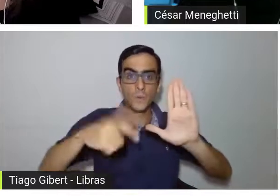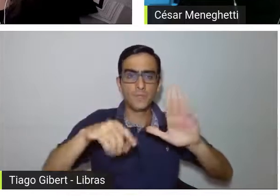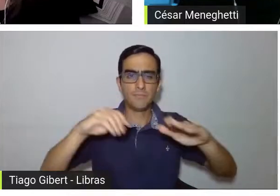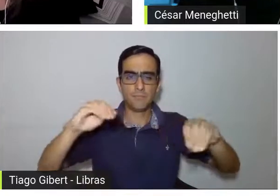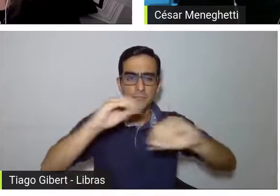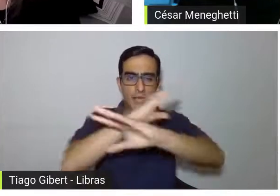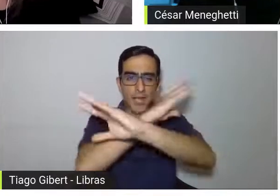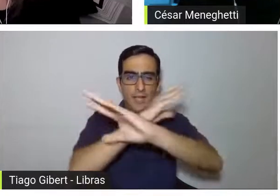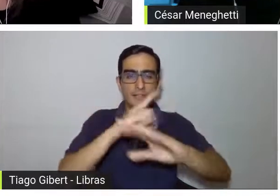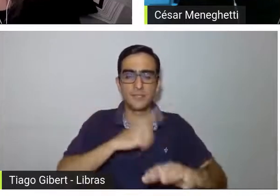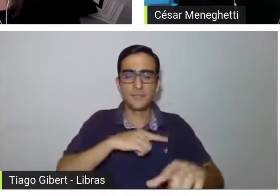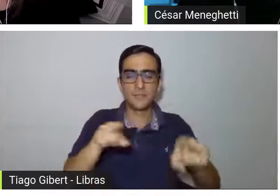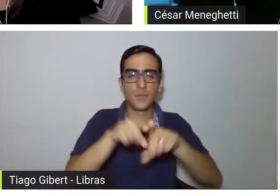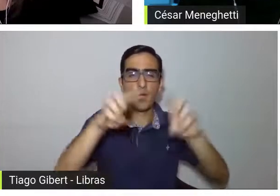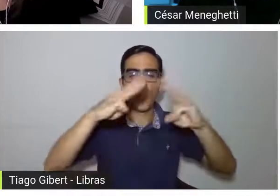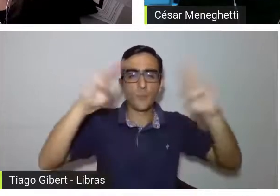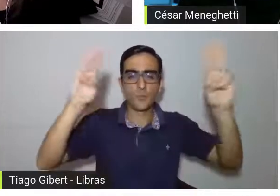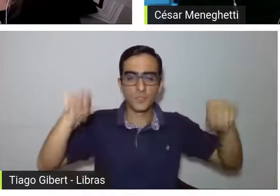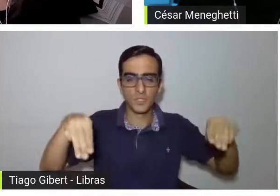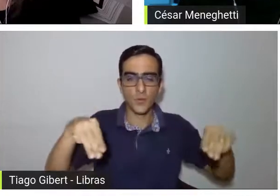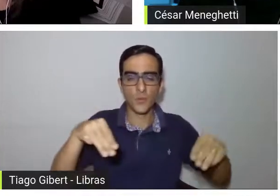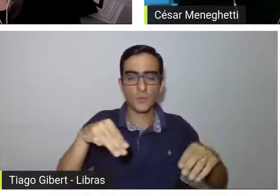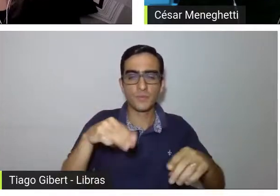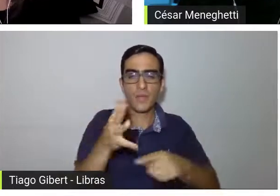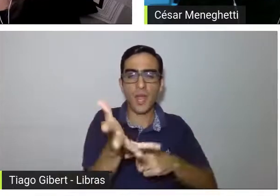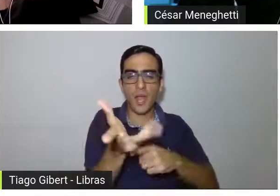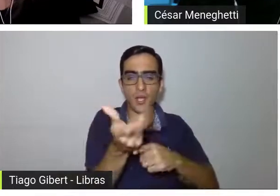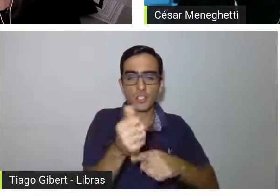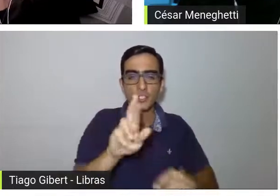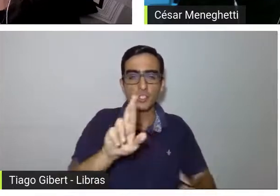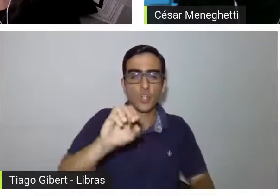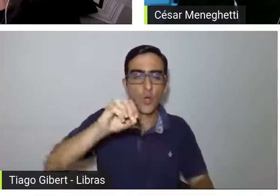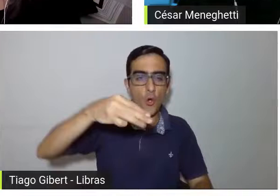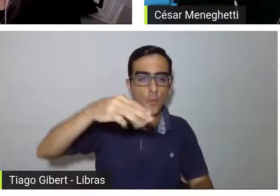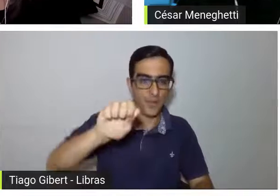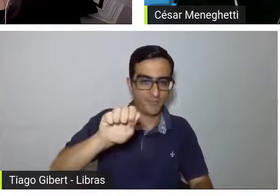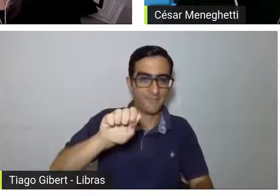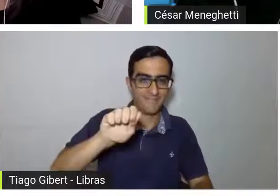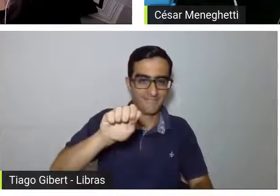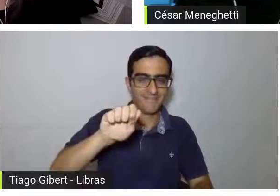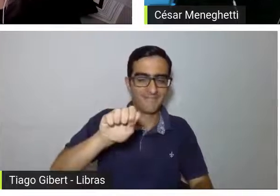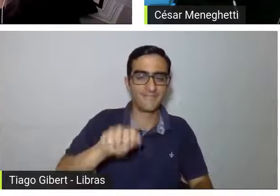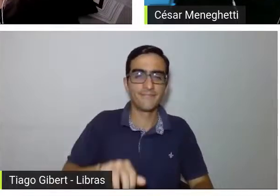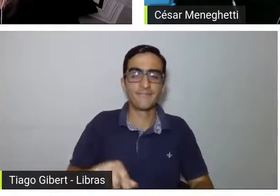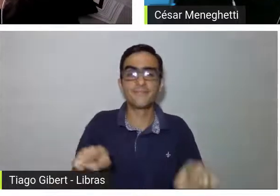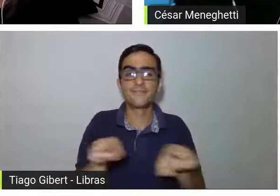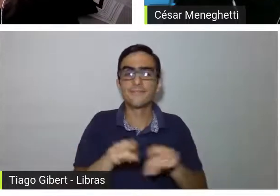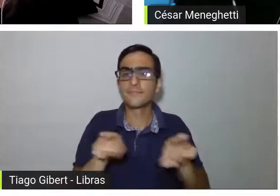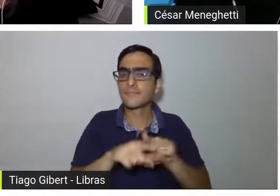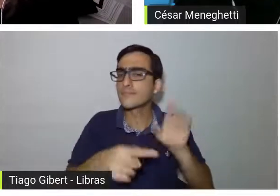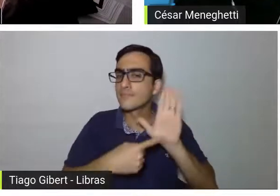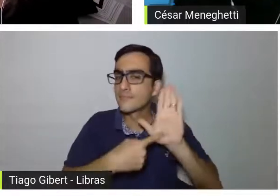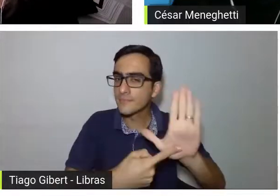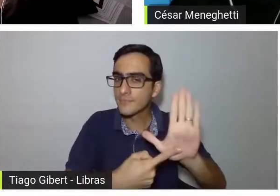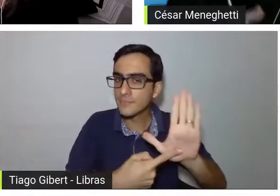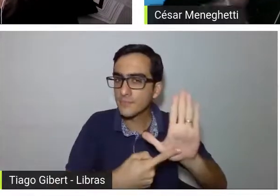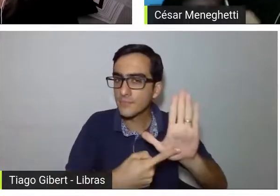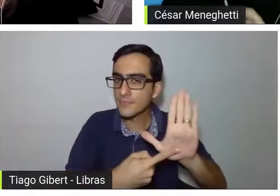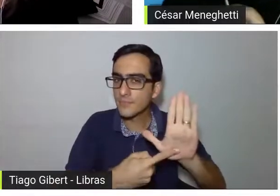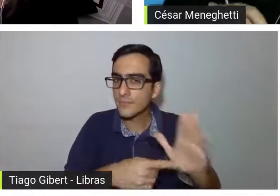e também no Museu de Arte Contemporânea de Roma. E numa galeria chamada